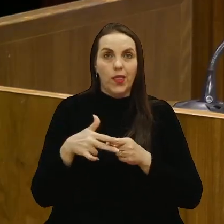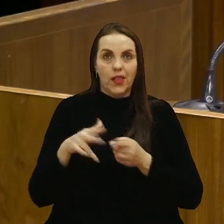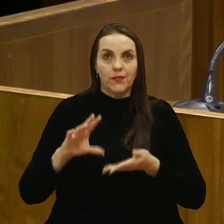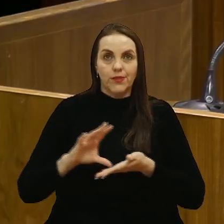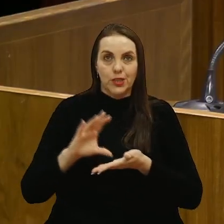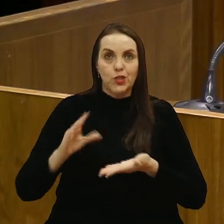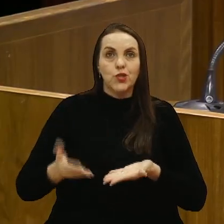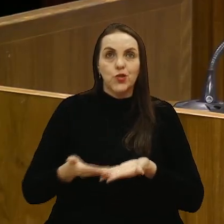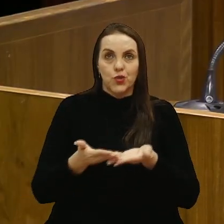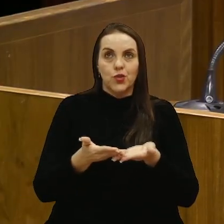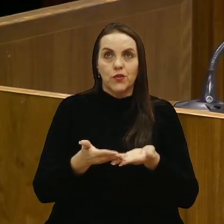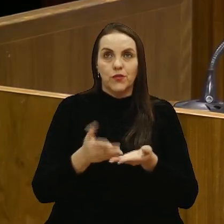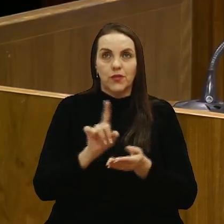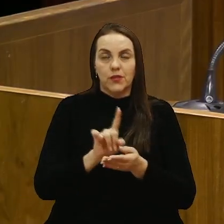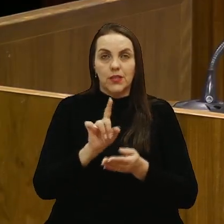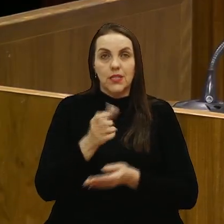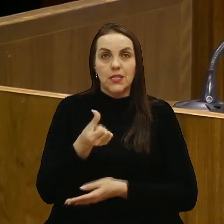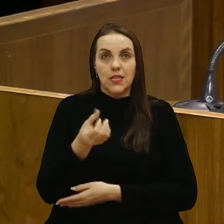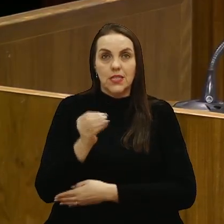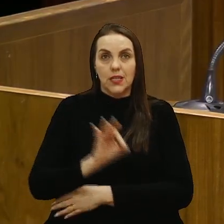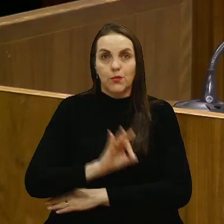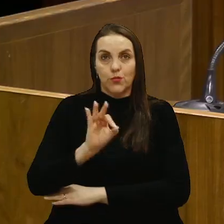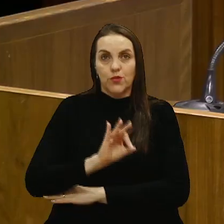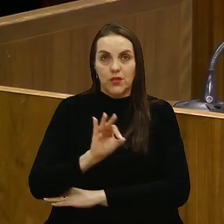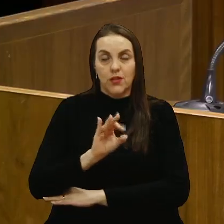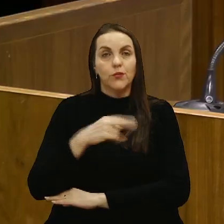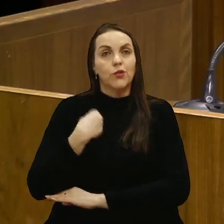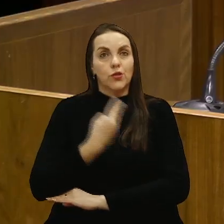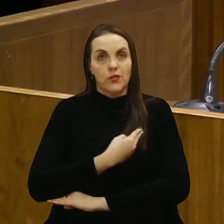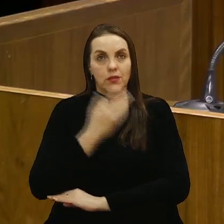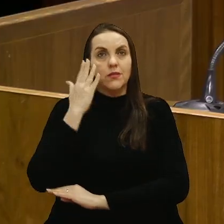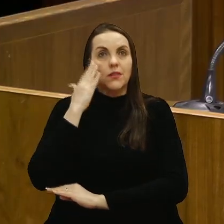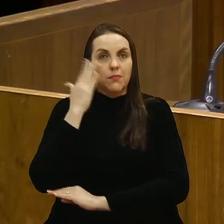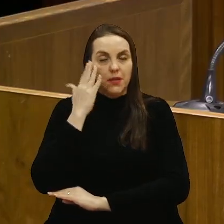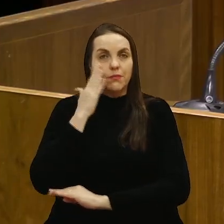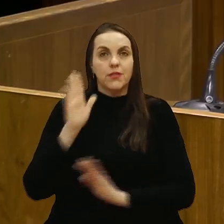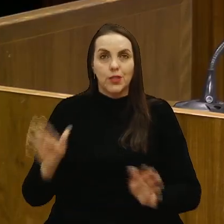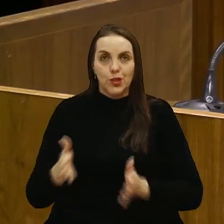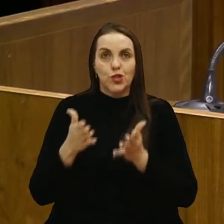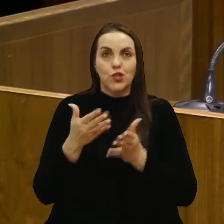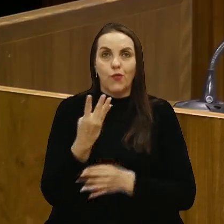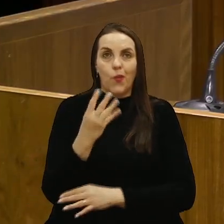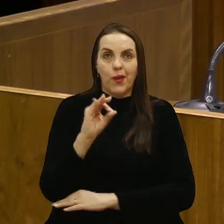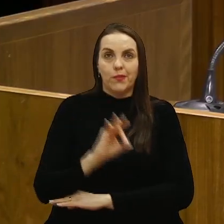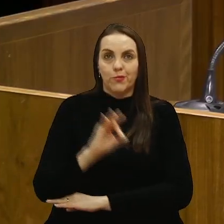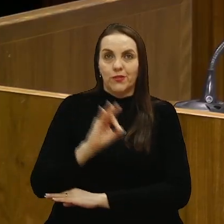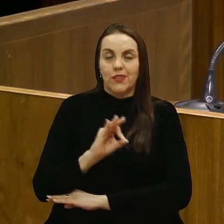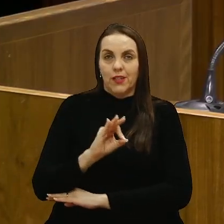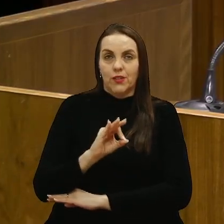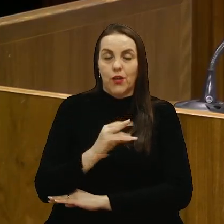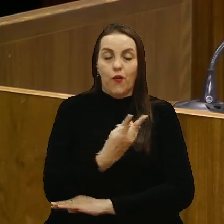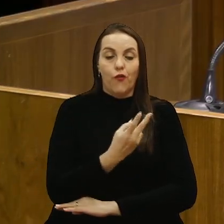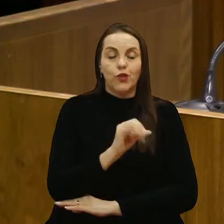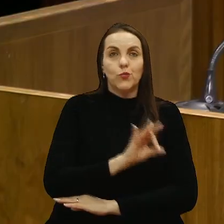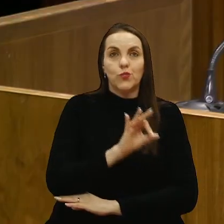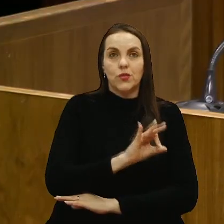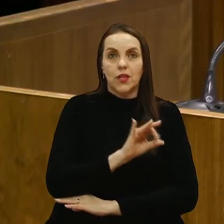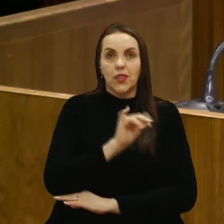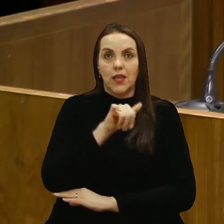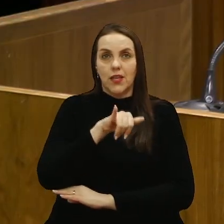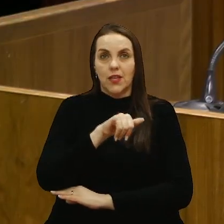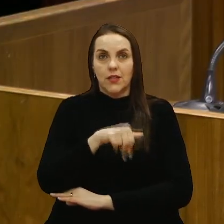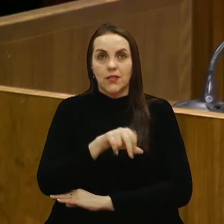que seria um incentivo de 60%. A gente sabe que o incentivo é de 40%, porque 20% é da insalubridade.